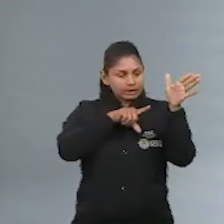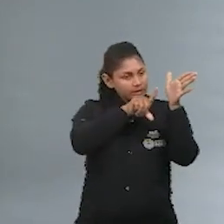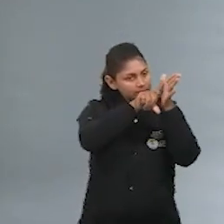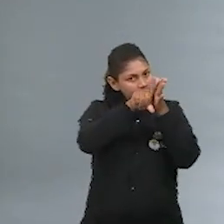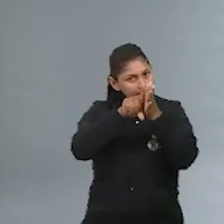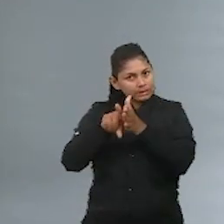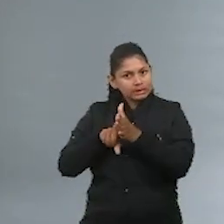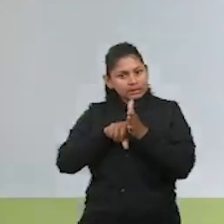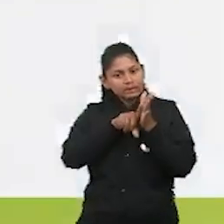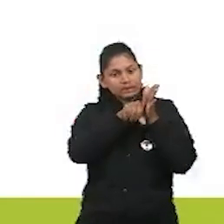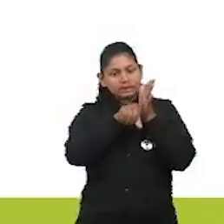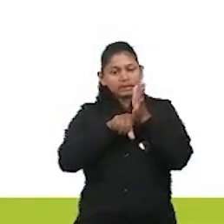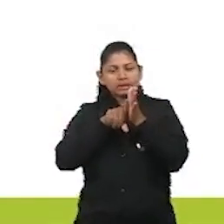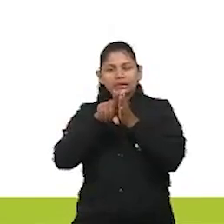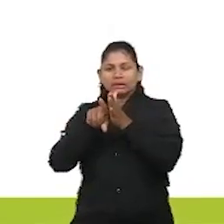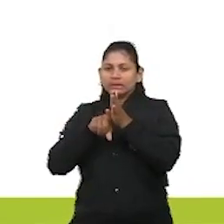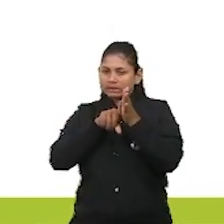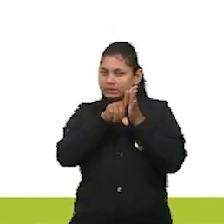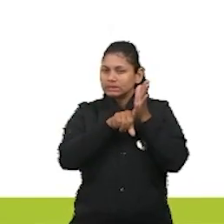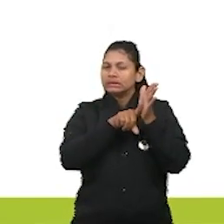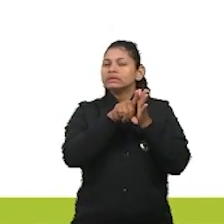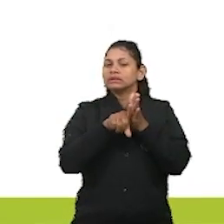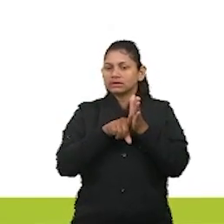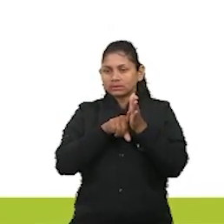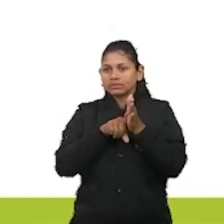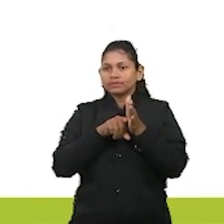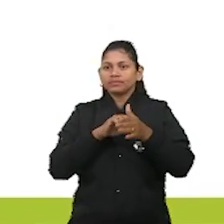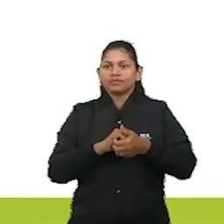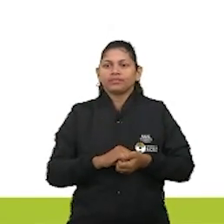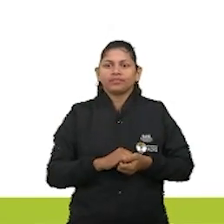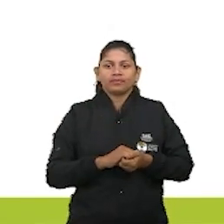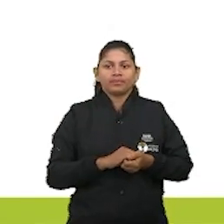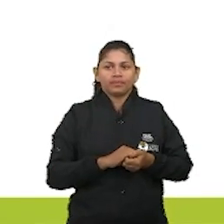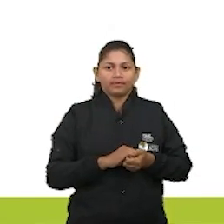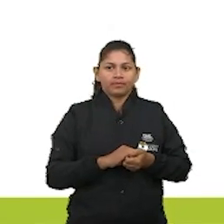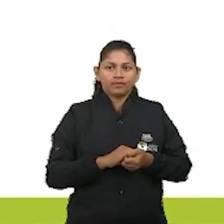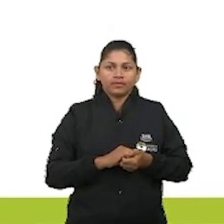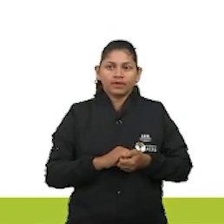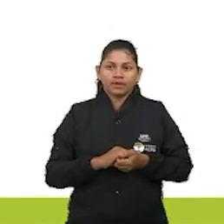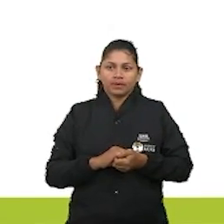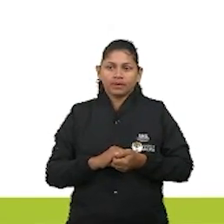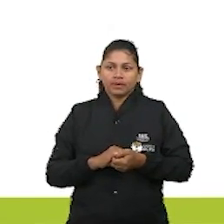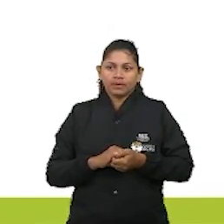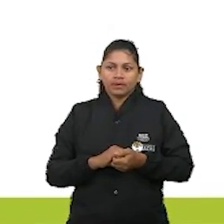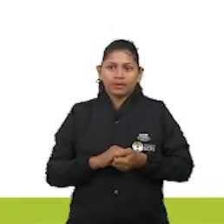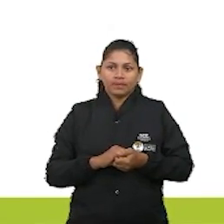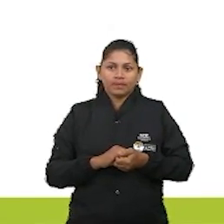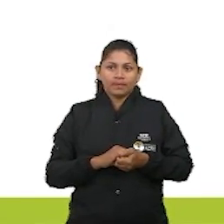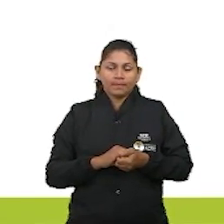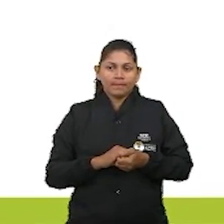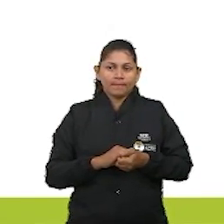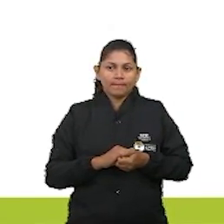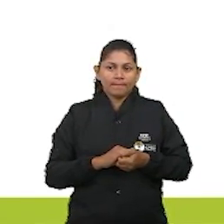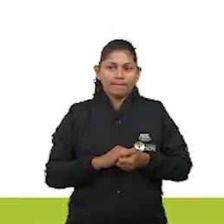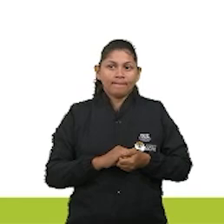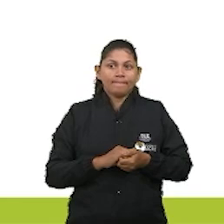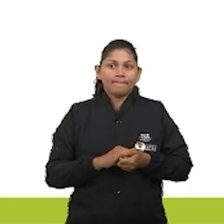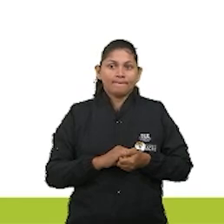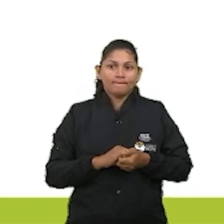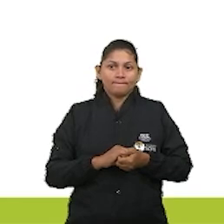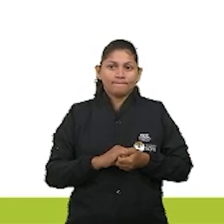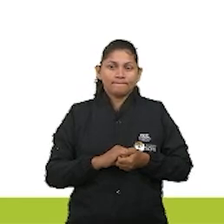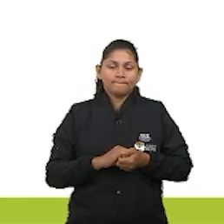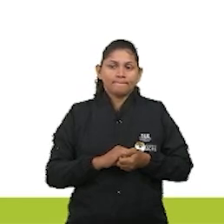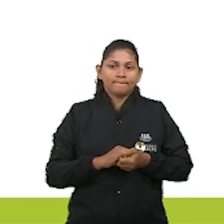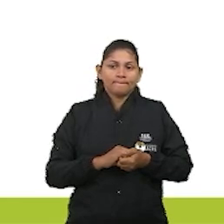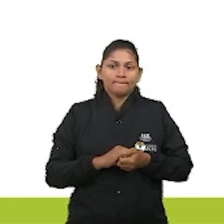mente, ok? E aí ela pode ser calcular em qualquer direção no sentido horário ou anti-horário, porque o circuito